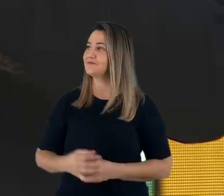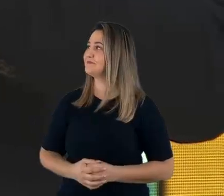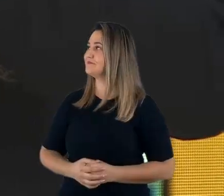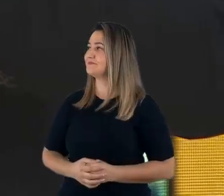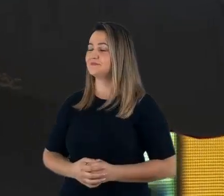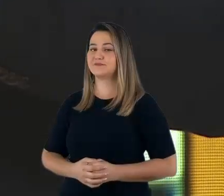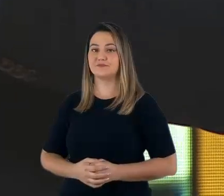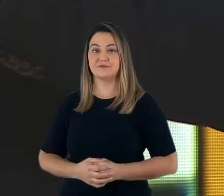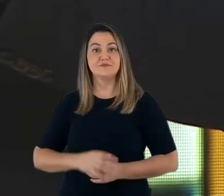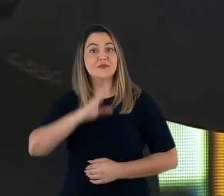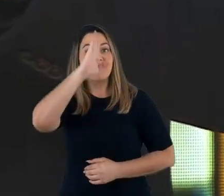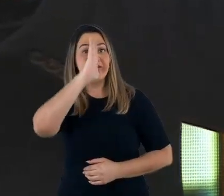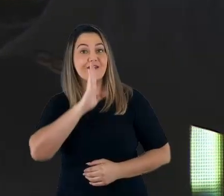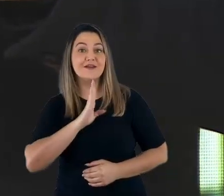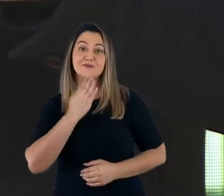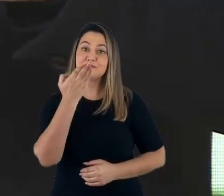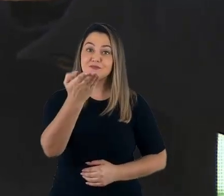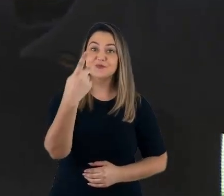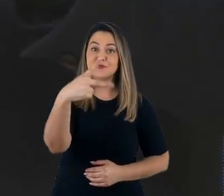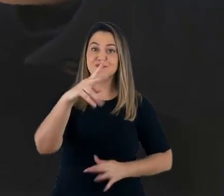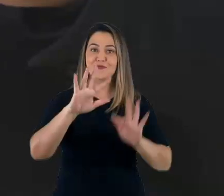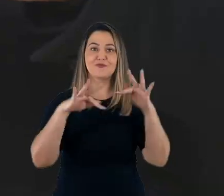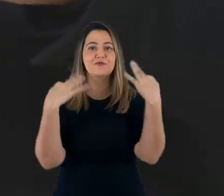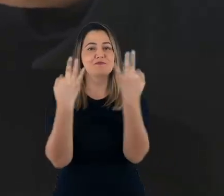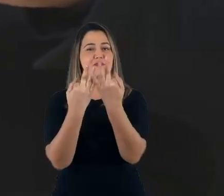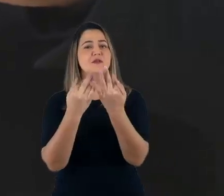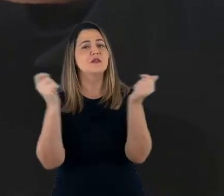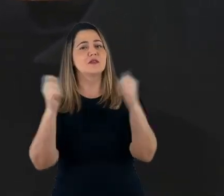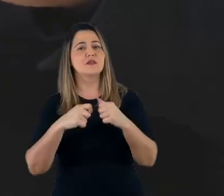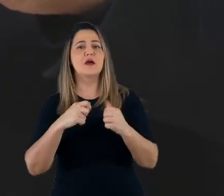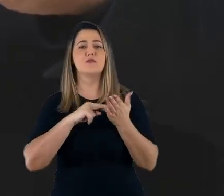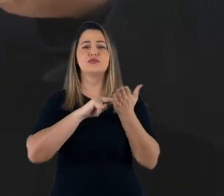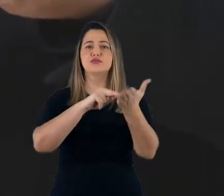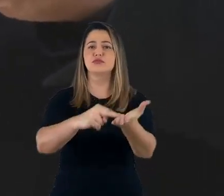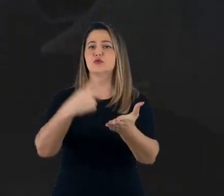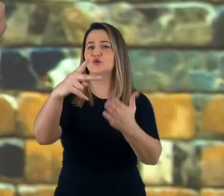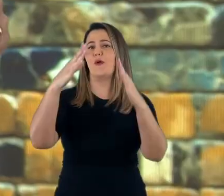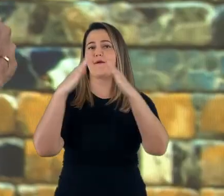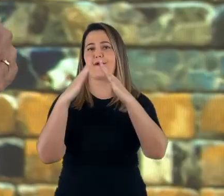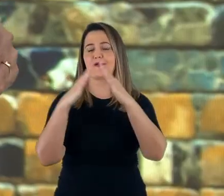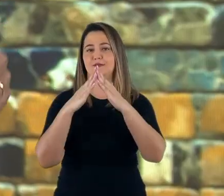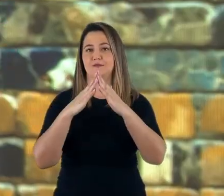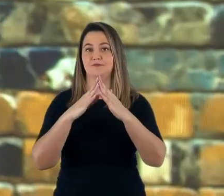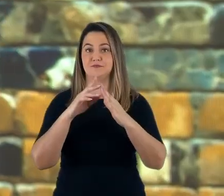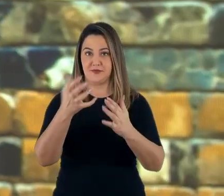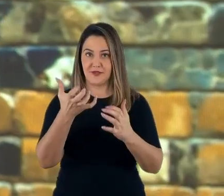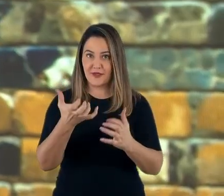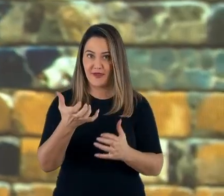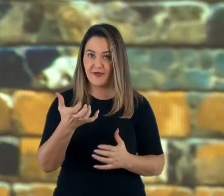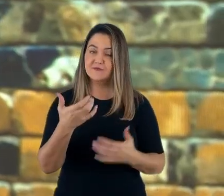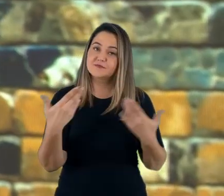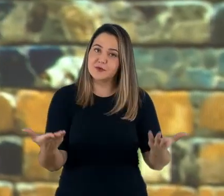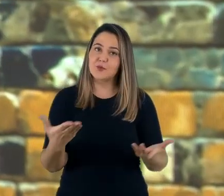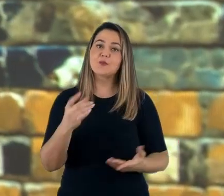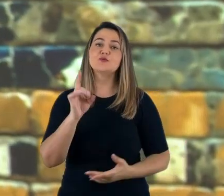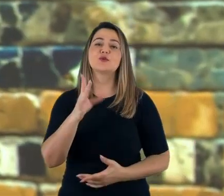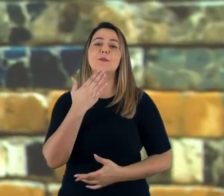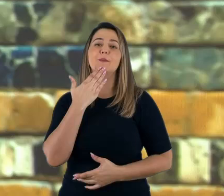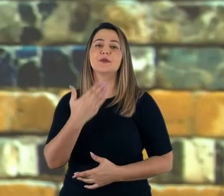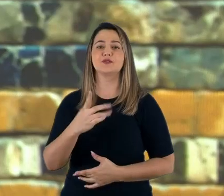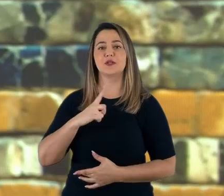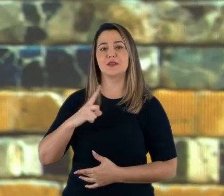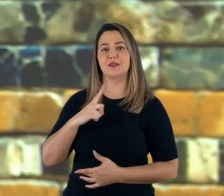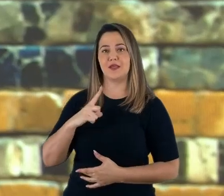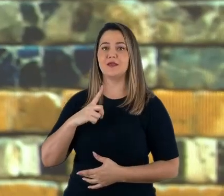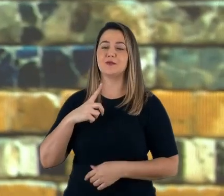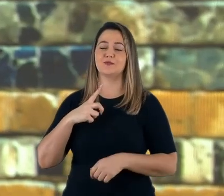Estudos Evidências, que você pode pedir e vai chegar em sua casa e mesmo em qualquer lugar do Brasil. Para solicitar, você entra em contato conosco